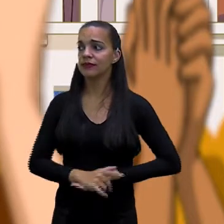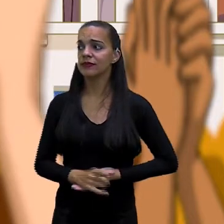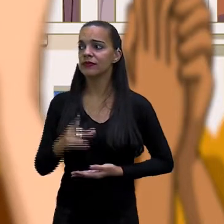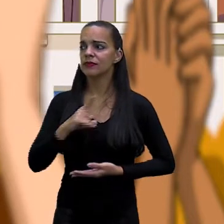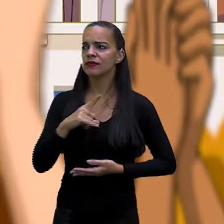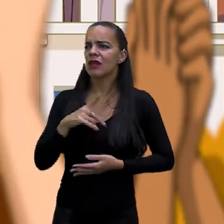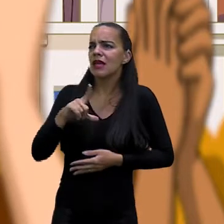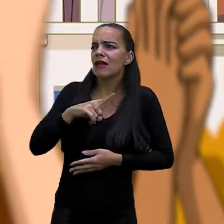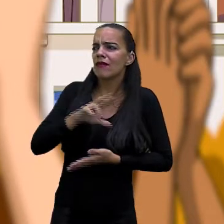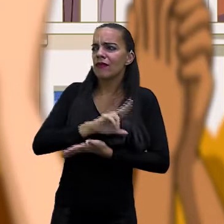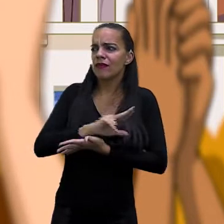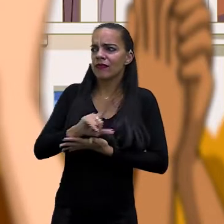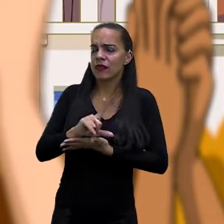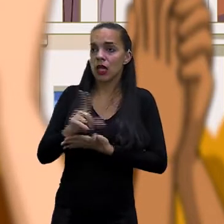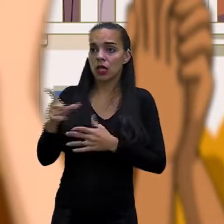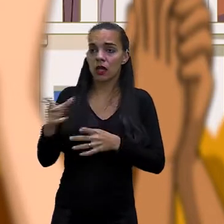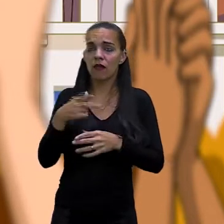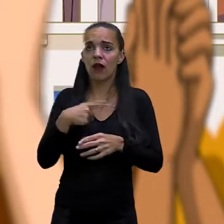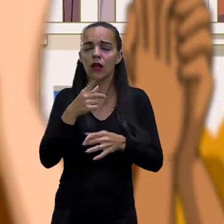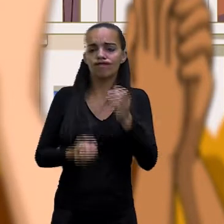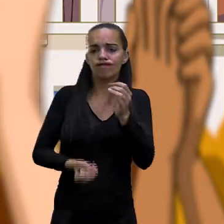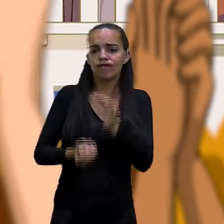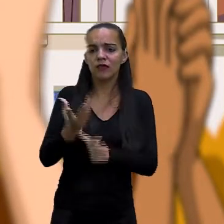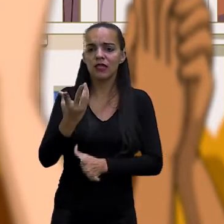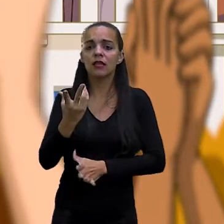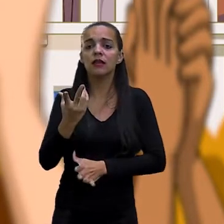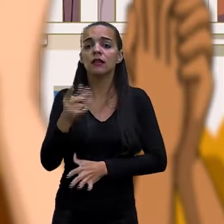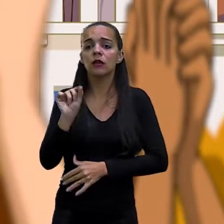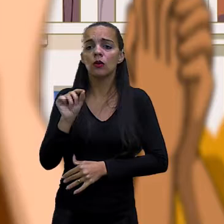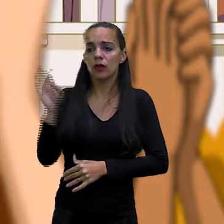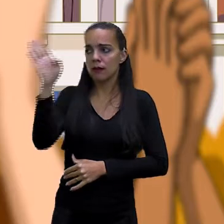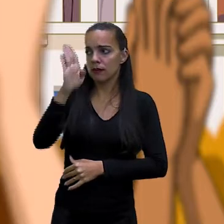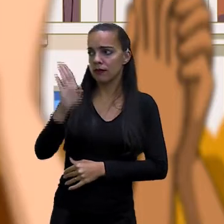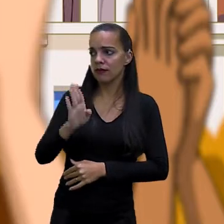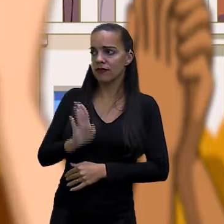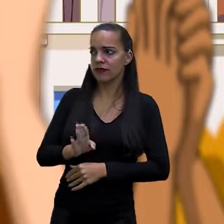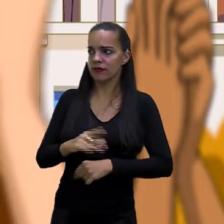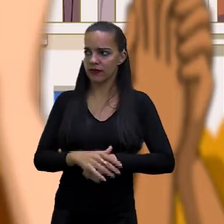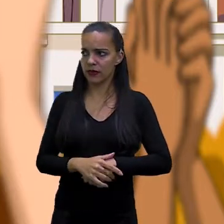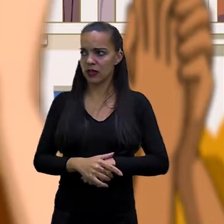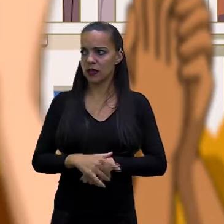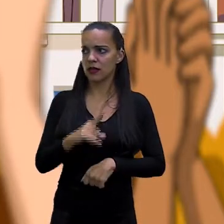chamada inversão brasileira. O centro de decisões foi